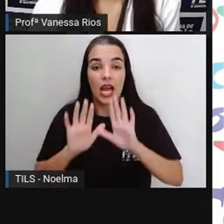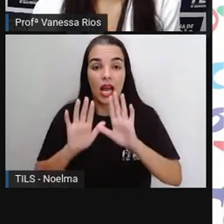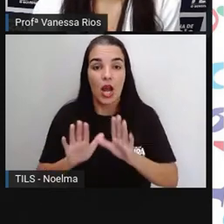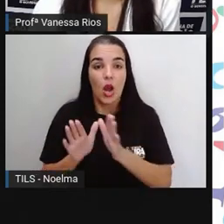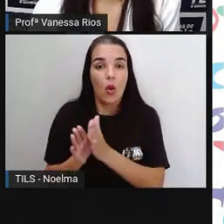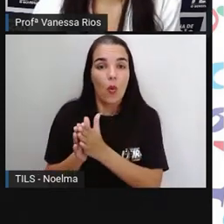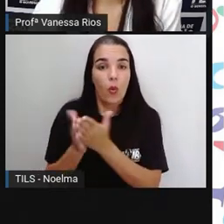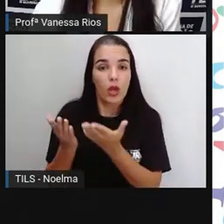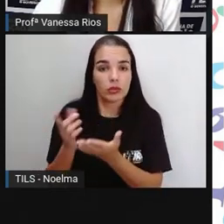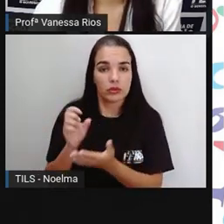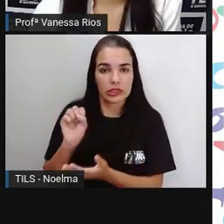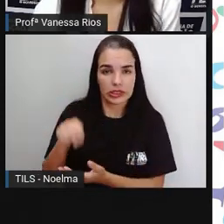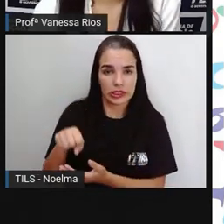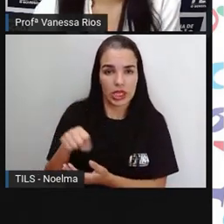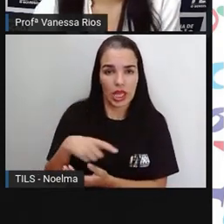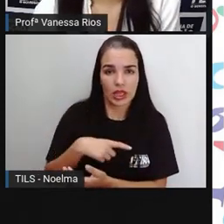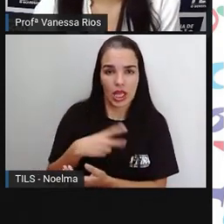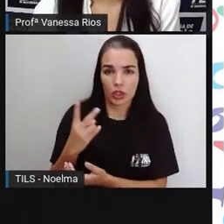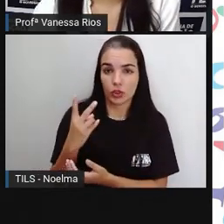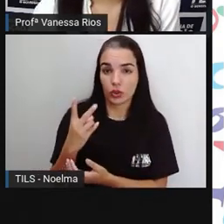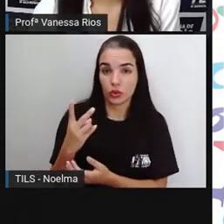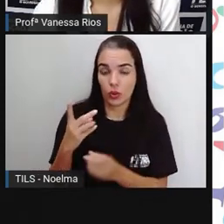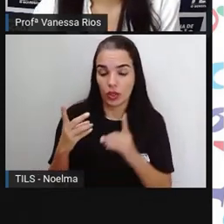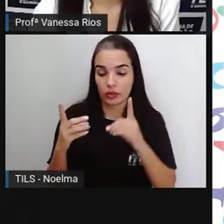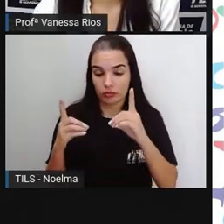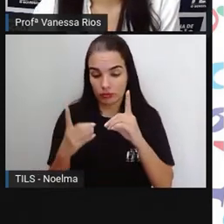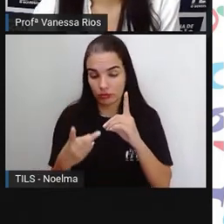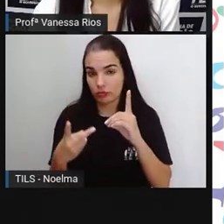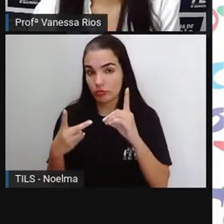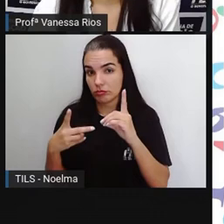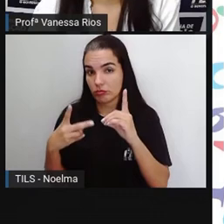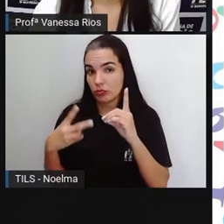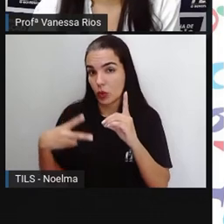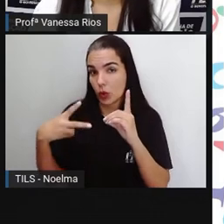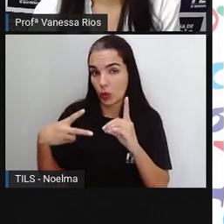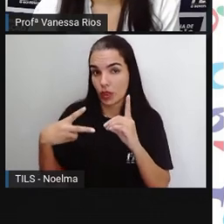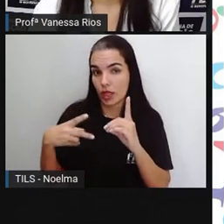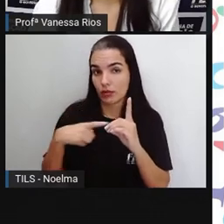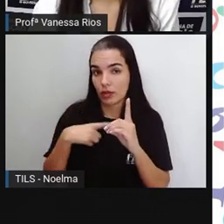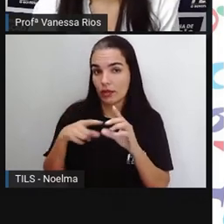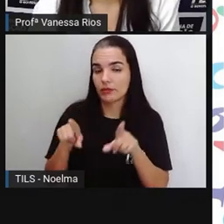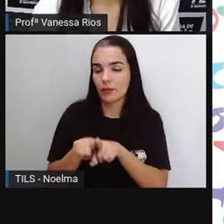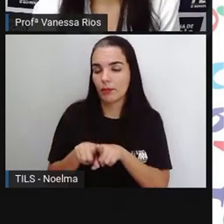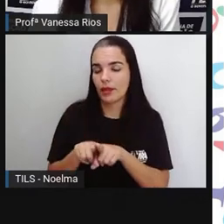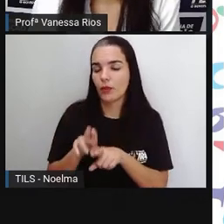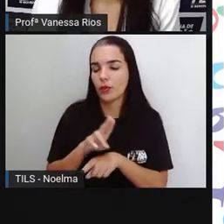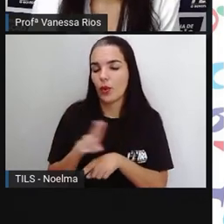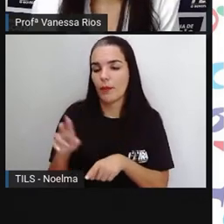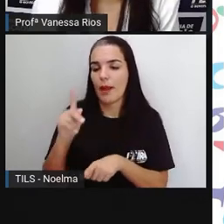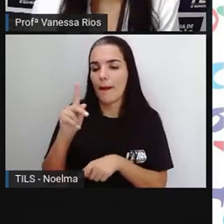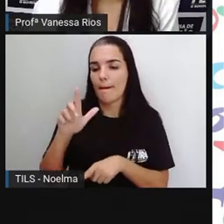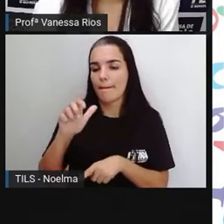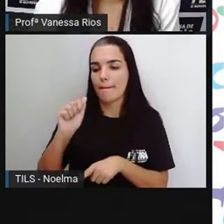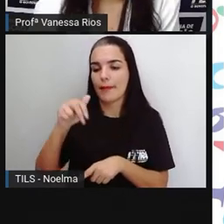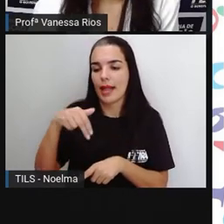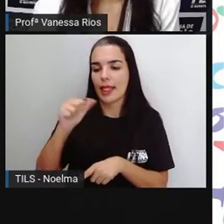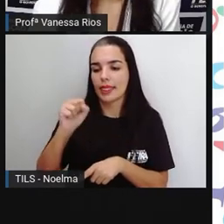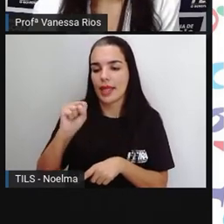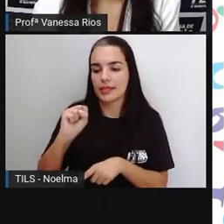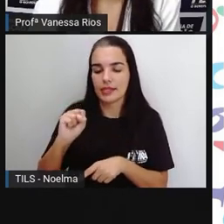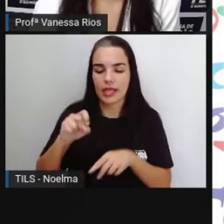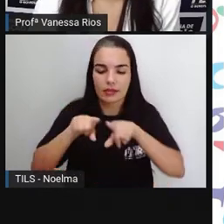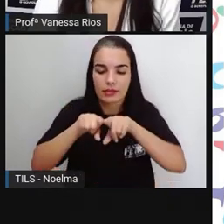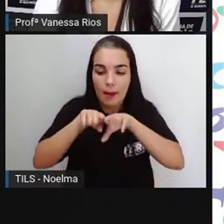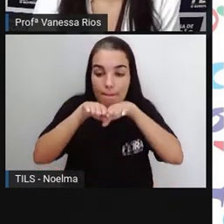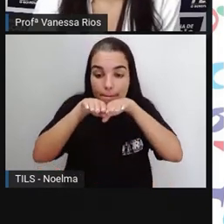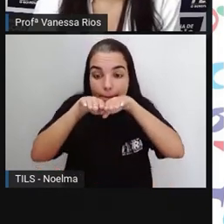Quando são bidimensionais, essas figuras elas são conhecidas também como figuras planas.